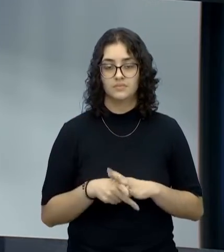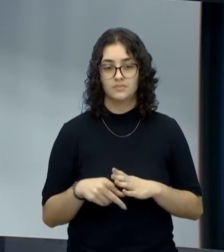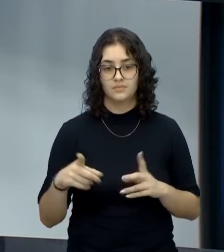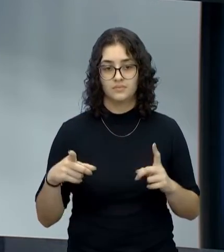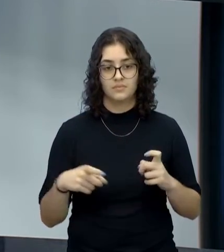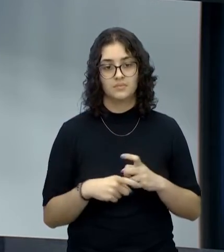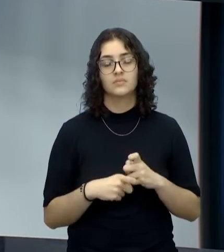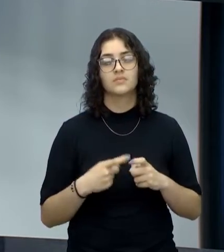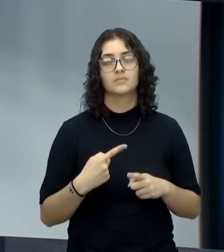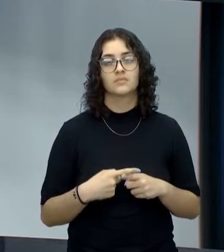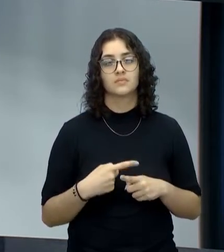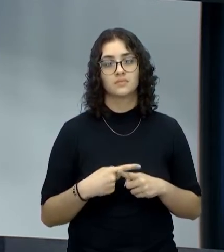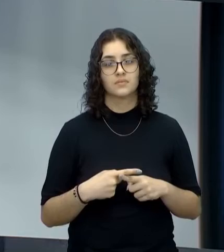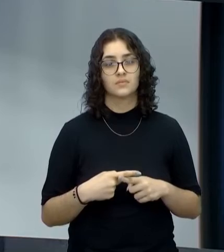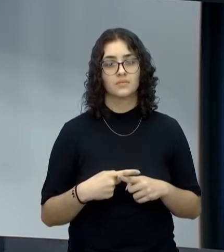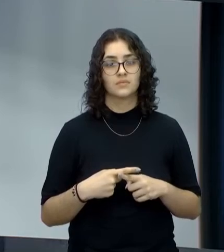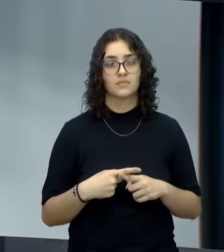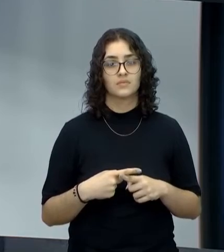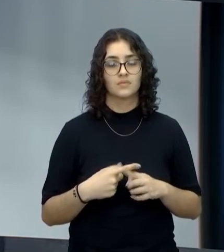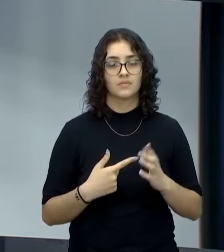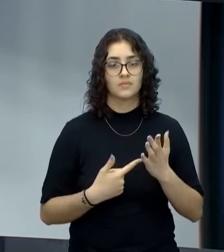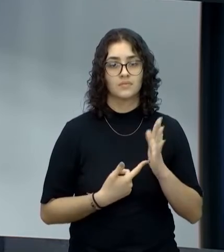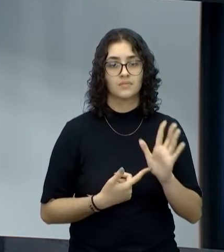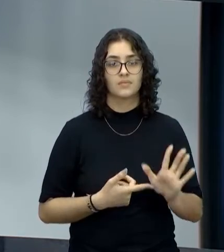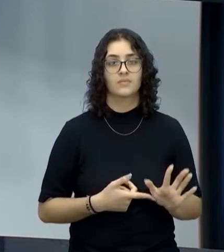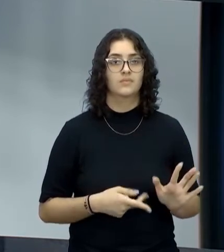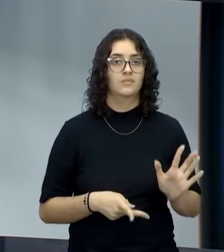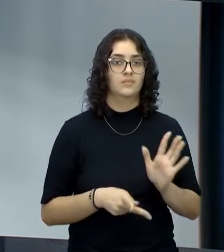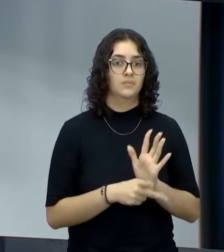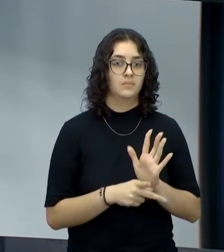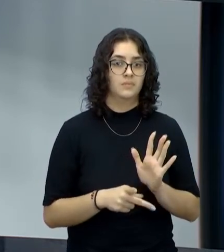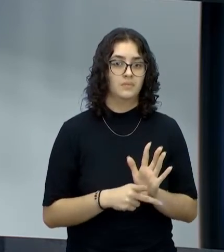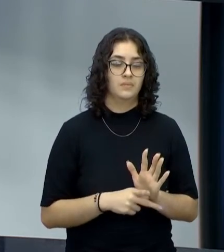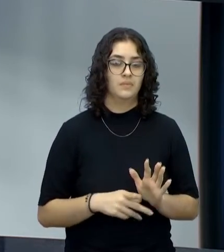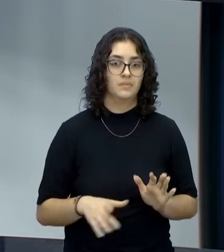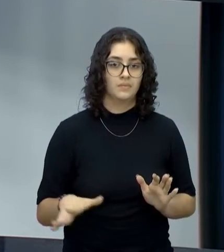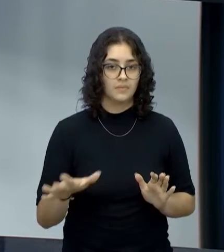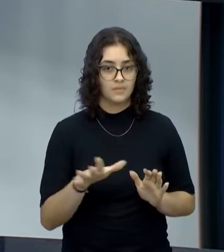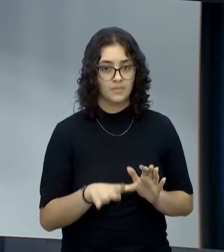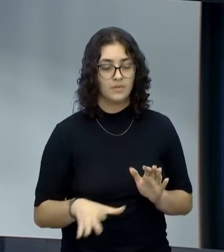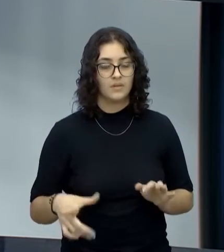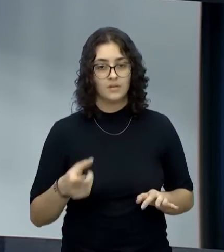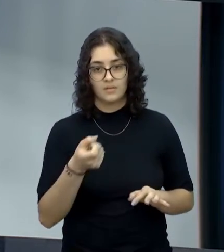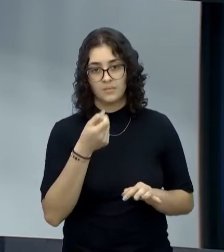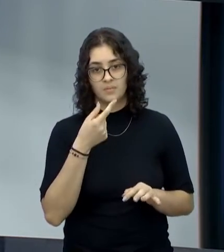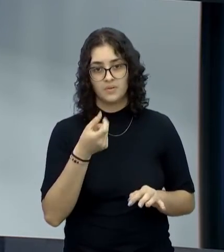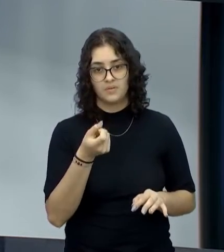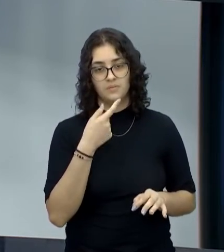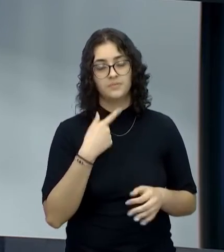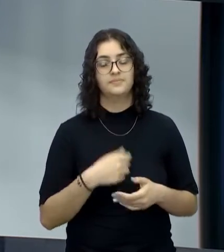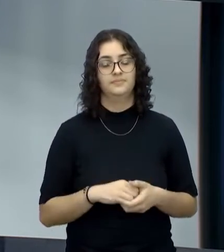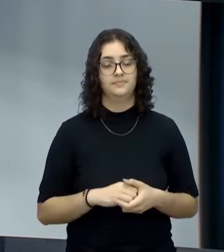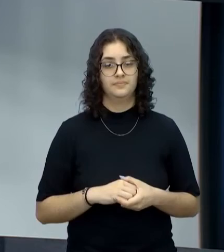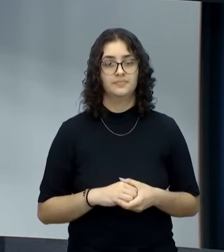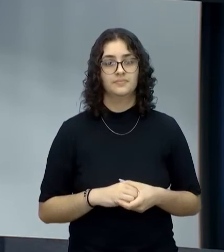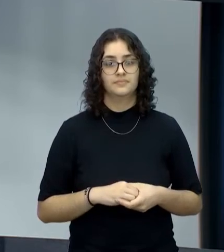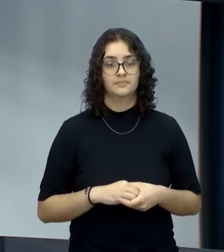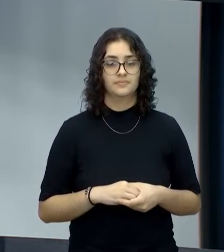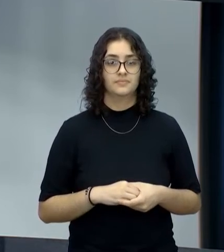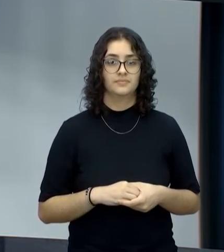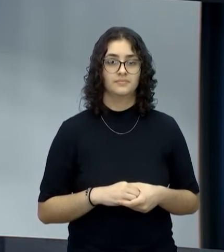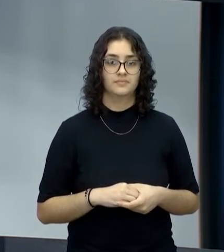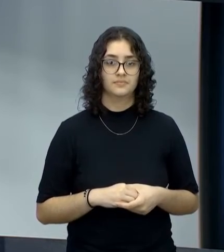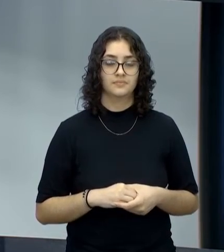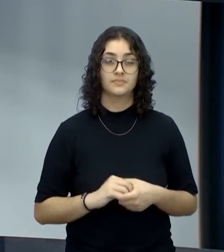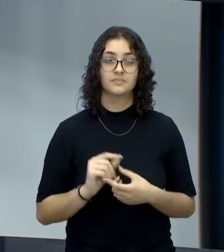organismos. Por quê? Excesso de exposição, né, desses organismos a esses medicamentos, eles criam essa resistência.